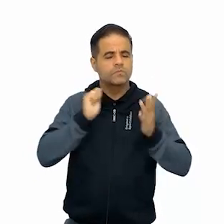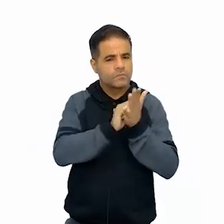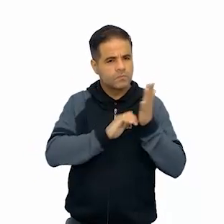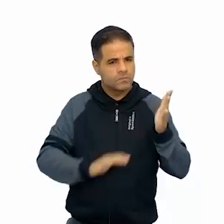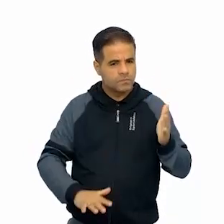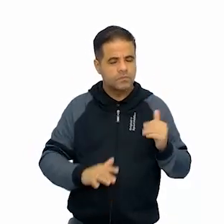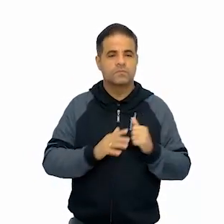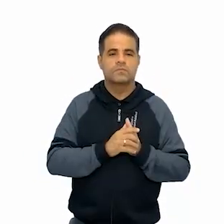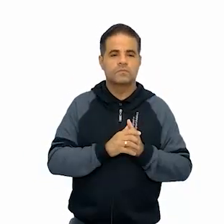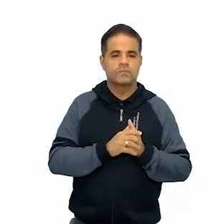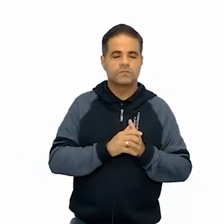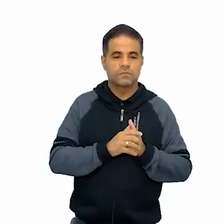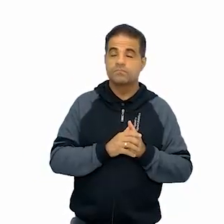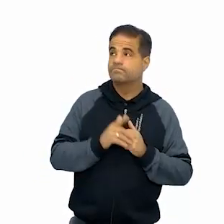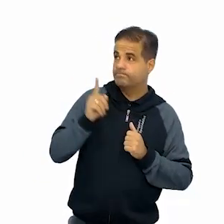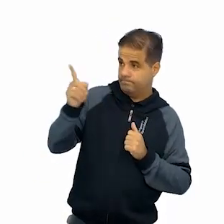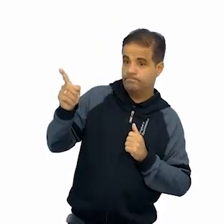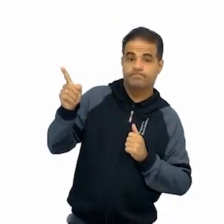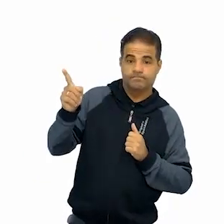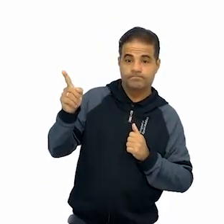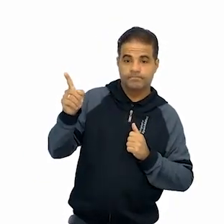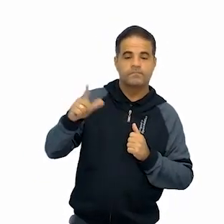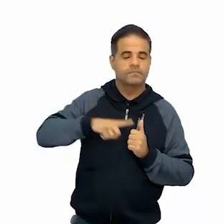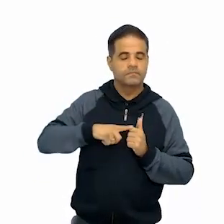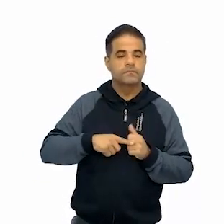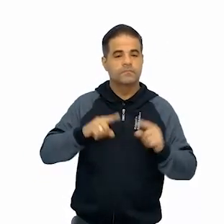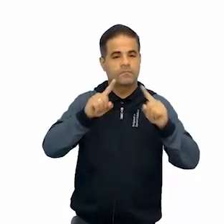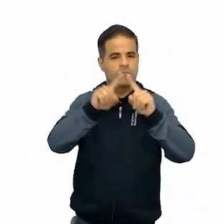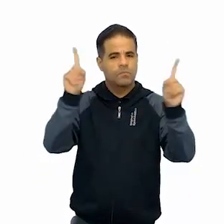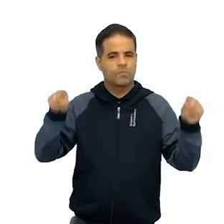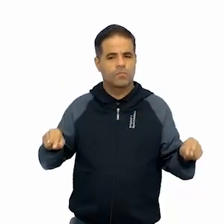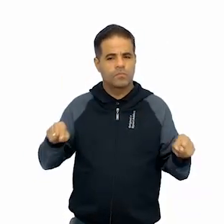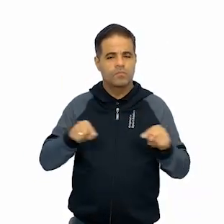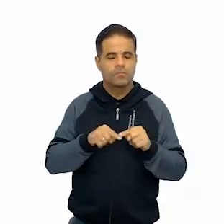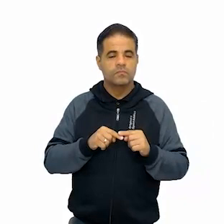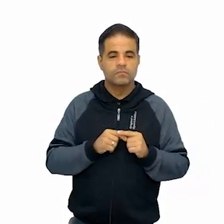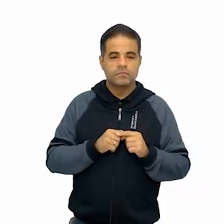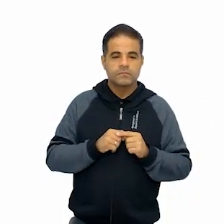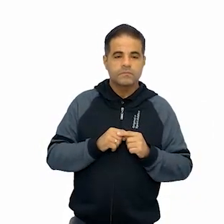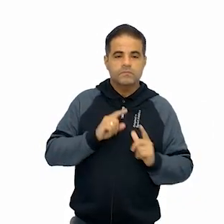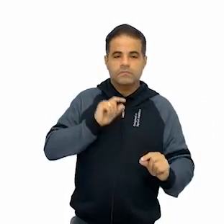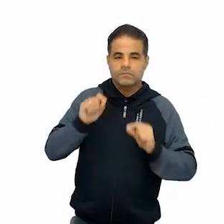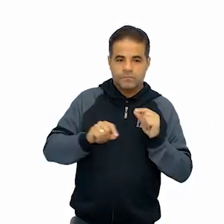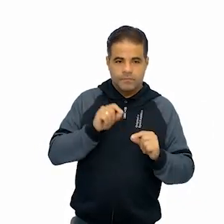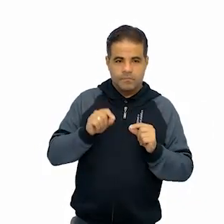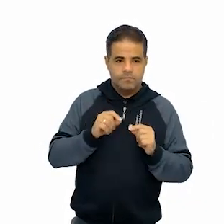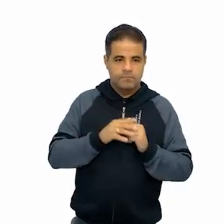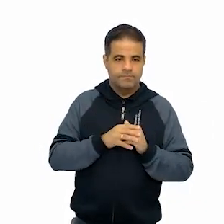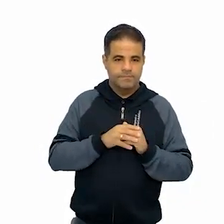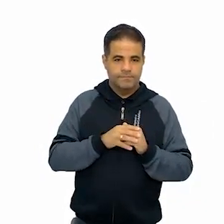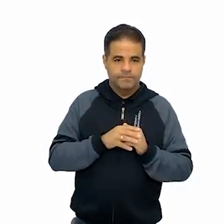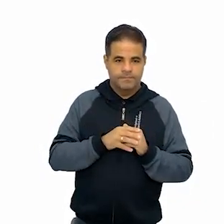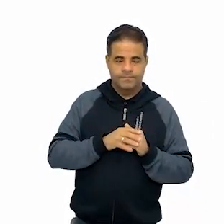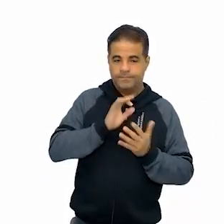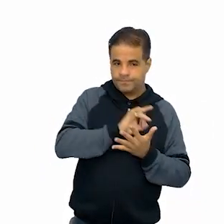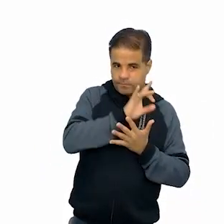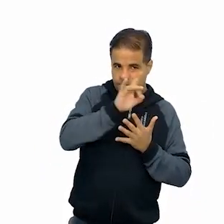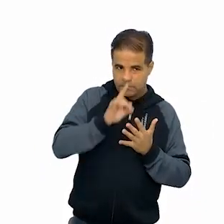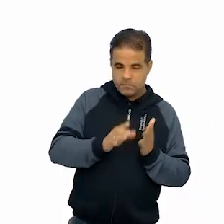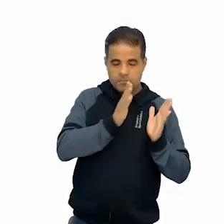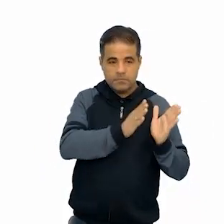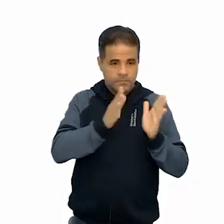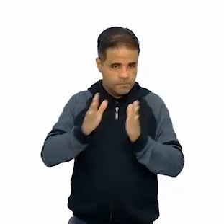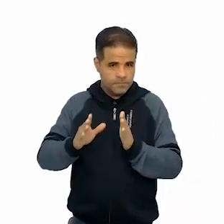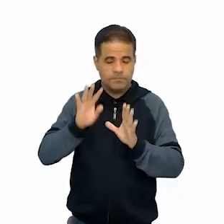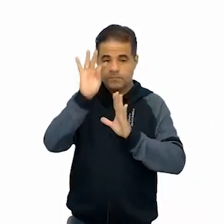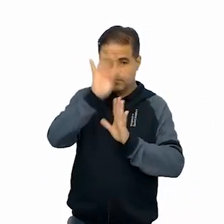atividade. Então, aqui temos o quadro, né, motivo de extinção. Para cada parte do